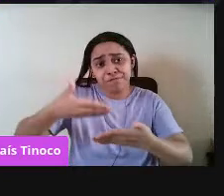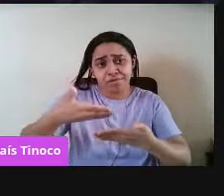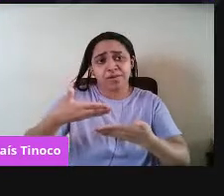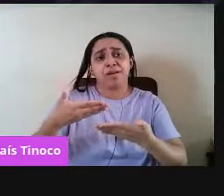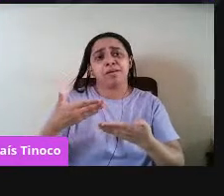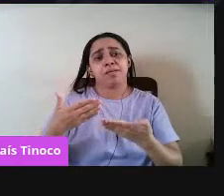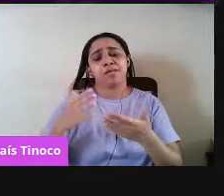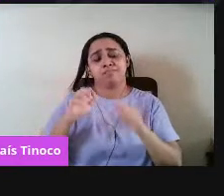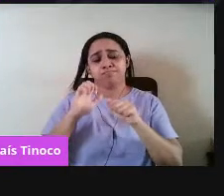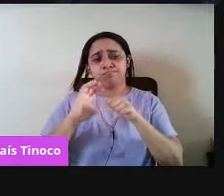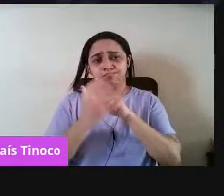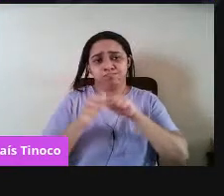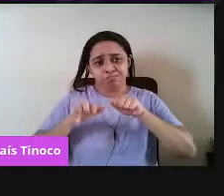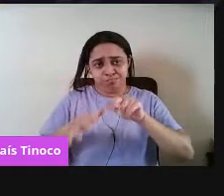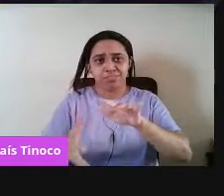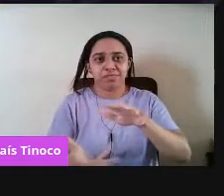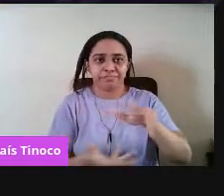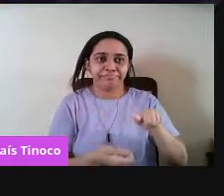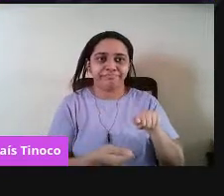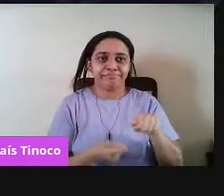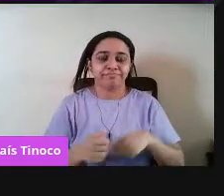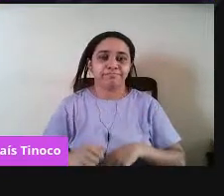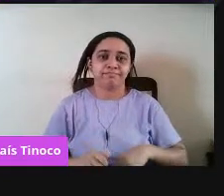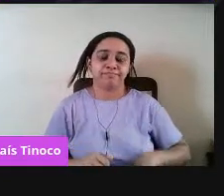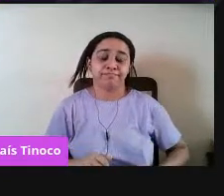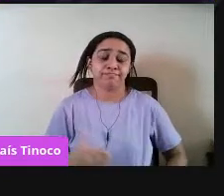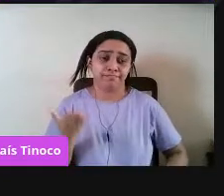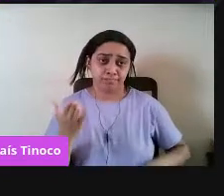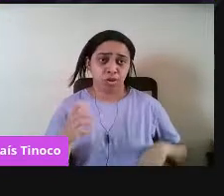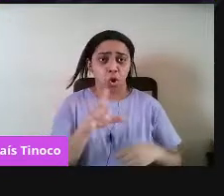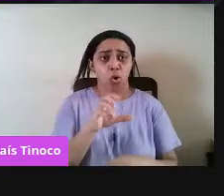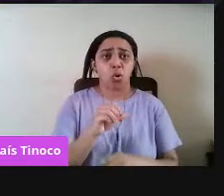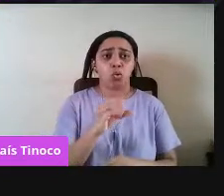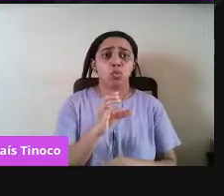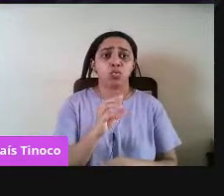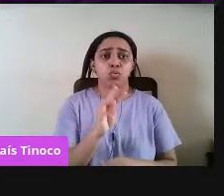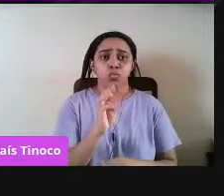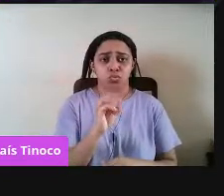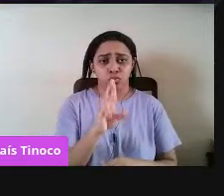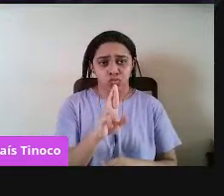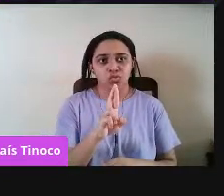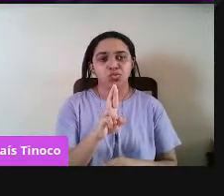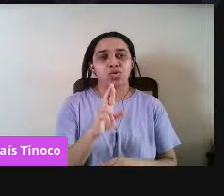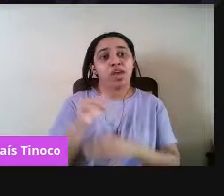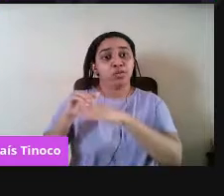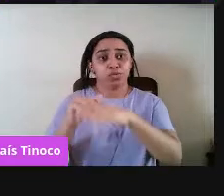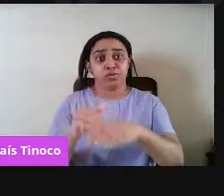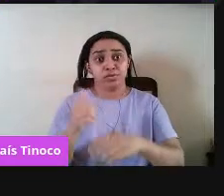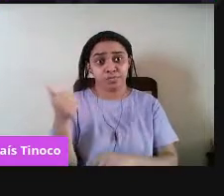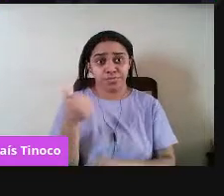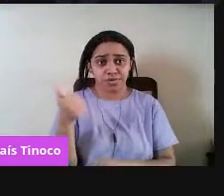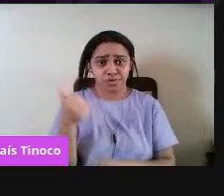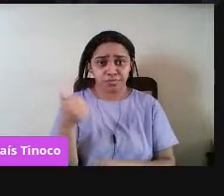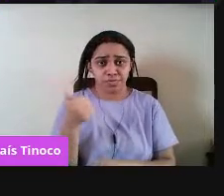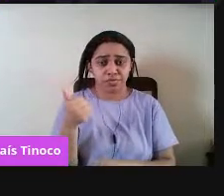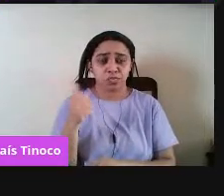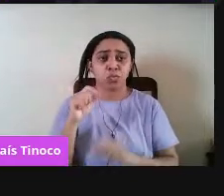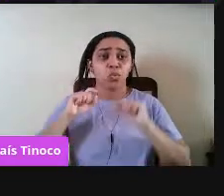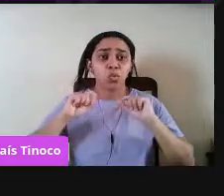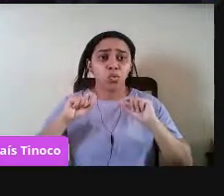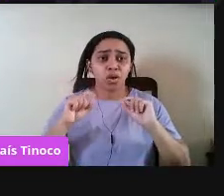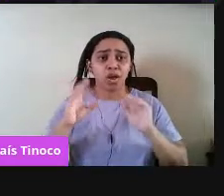aí, um locutor, enunciador primeiro, que se engaja no que concerne ao